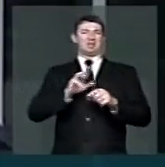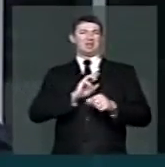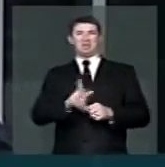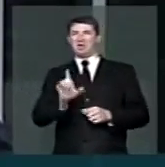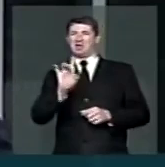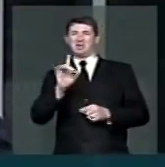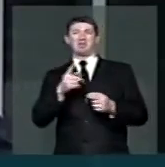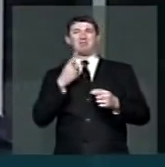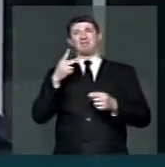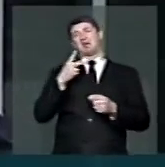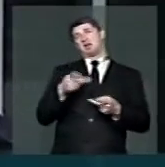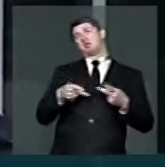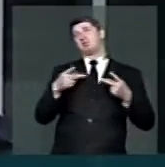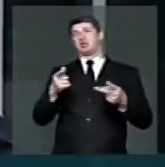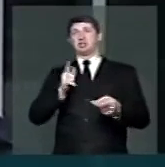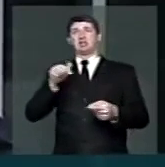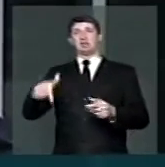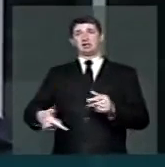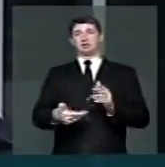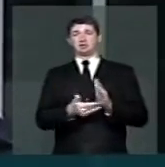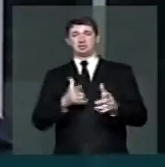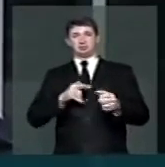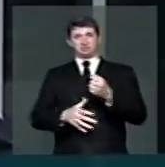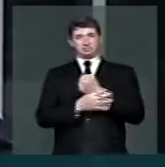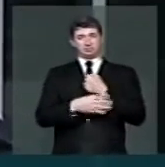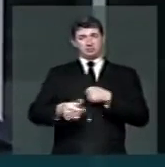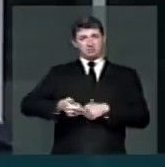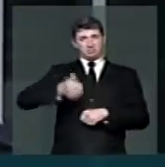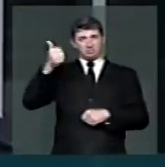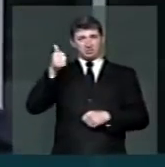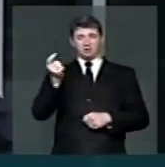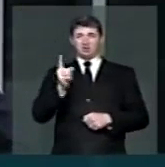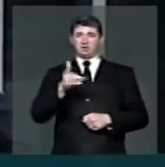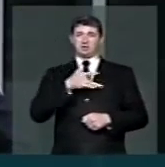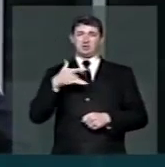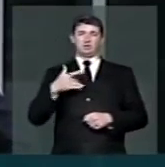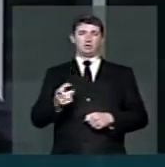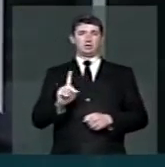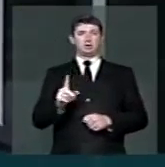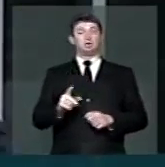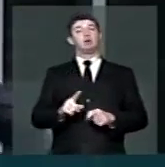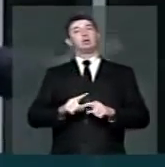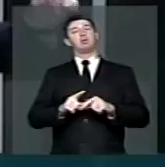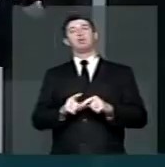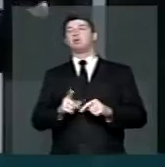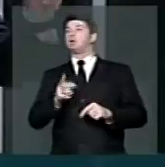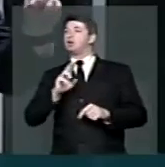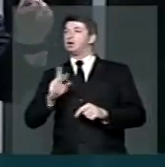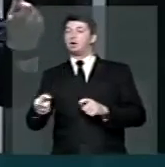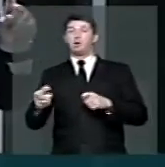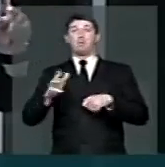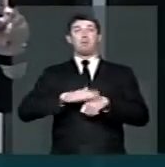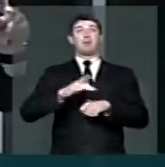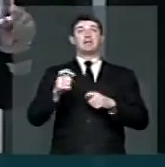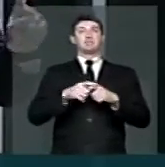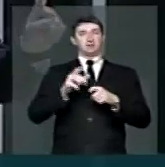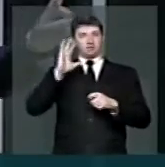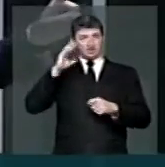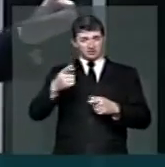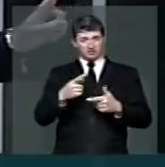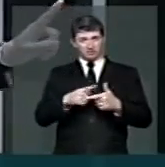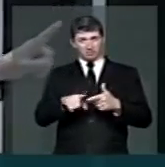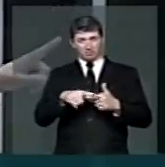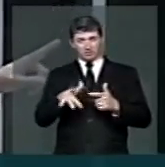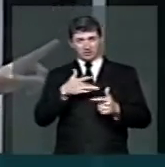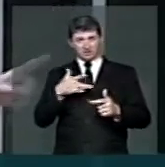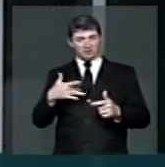só os projetos que tramitam aqui nesta casa que vão garantir uma saúde de melhor qualidade. Não é o mais médico que vai resolver o problema da saúde pública